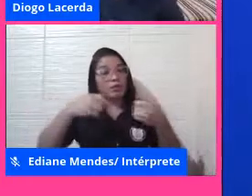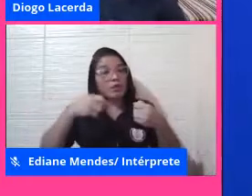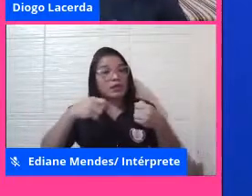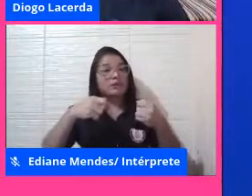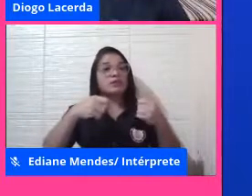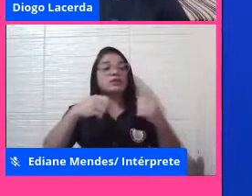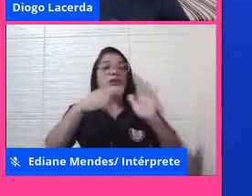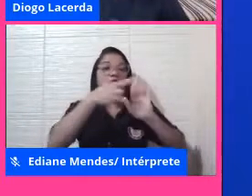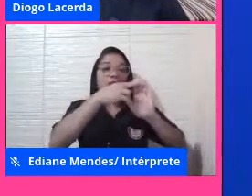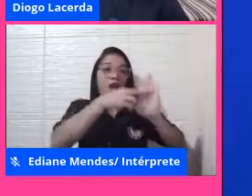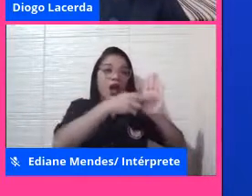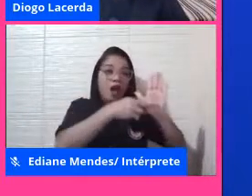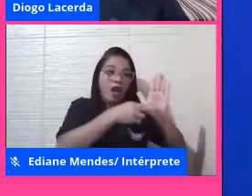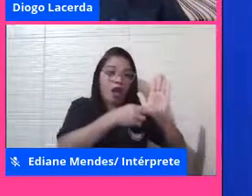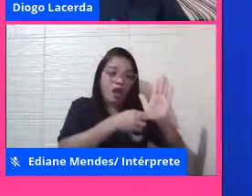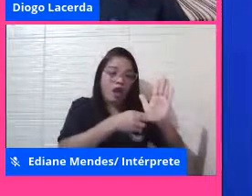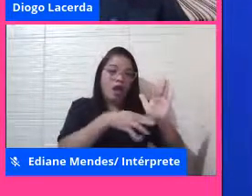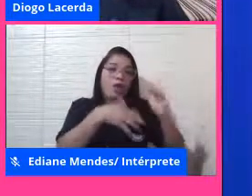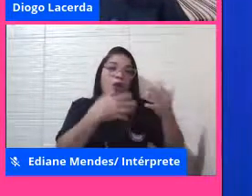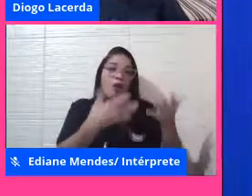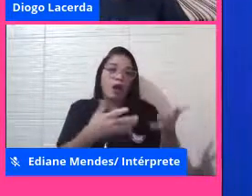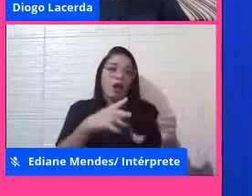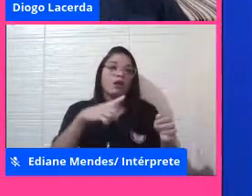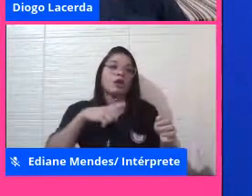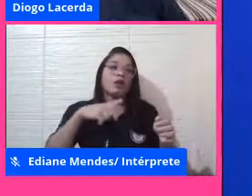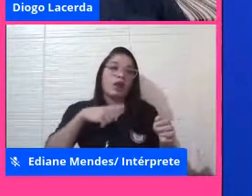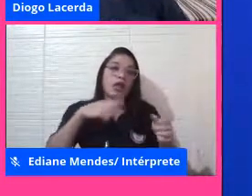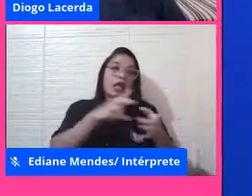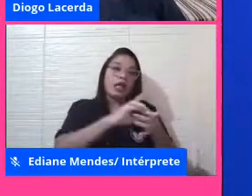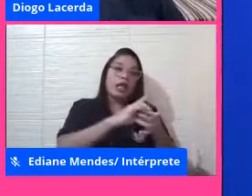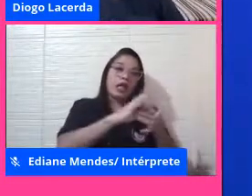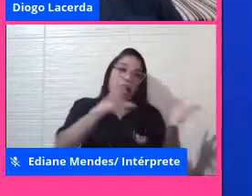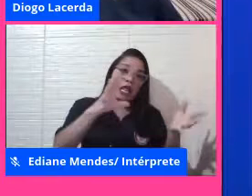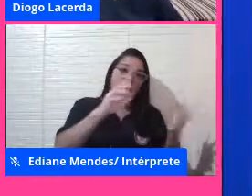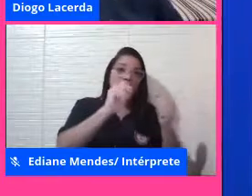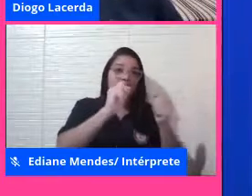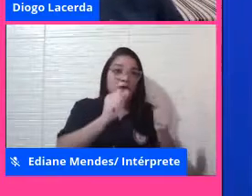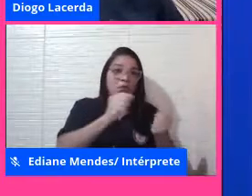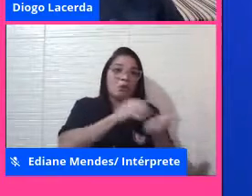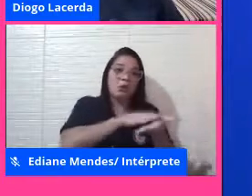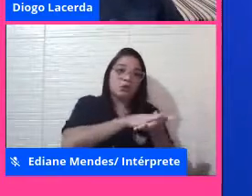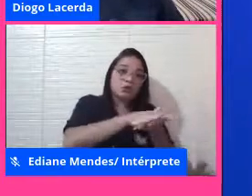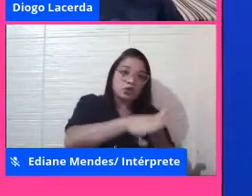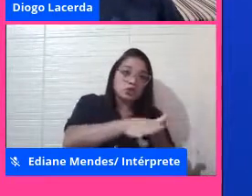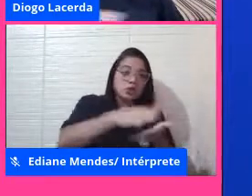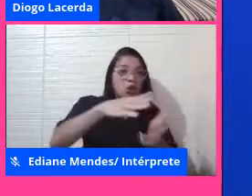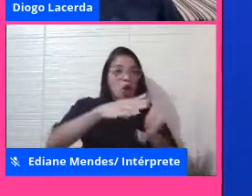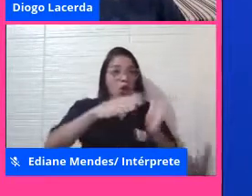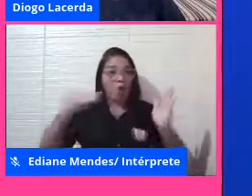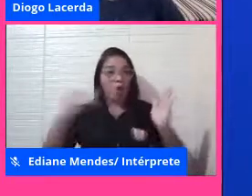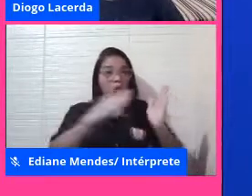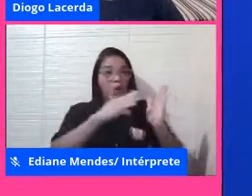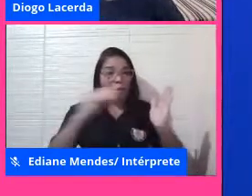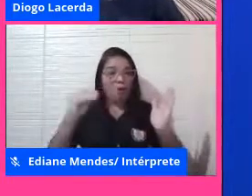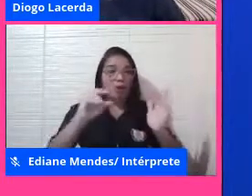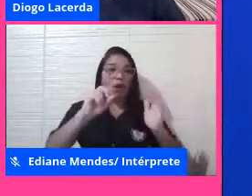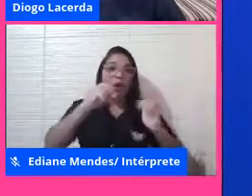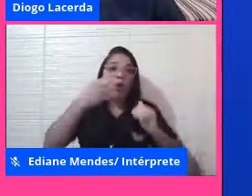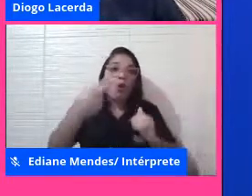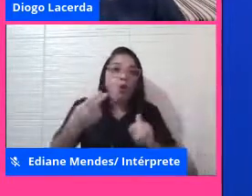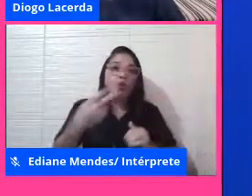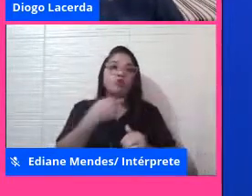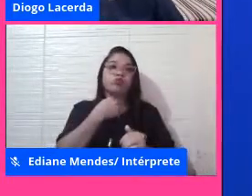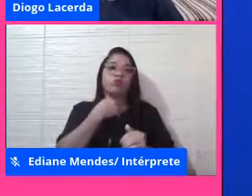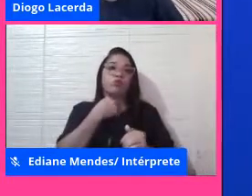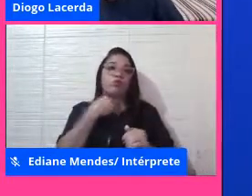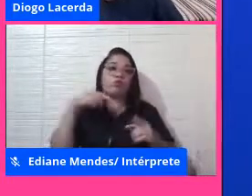vai ter que ver qual tipo de licença, né? Então, a minha ideia, enquanto a gente está instalando o Design Spark Mechanical, é que